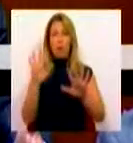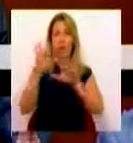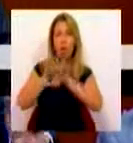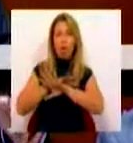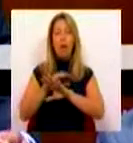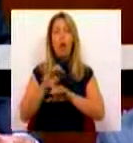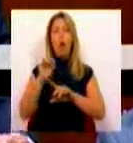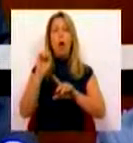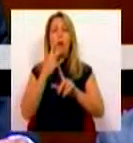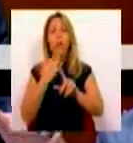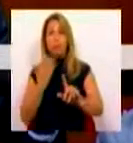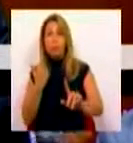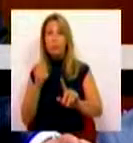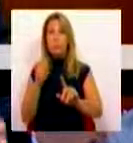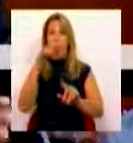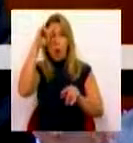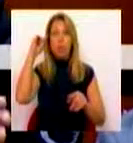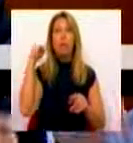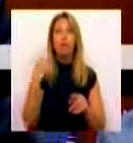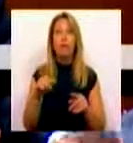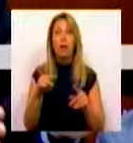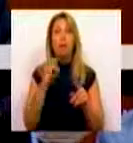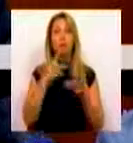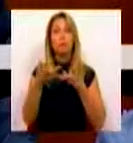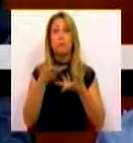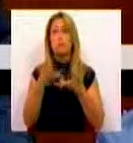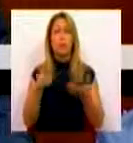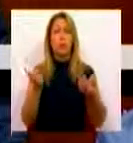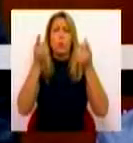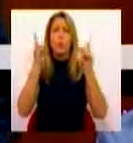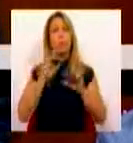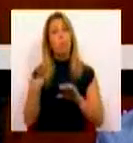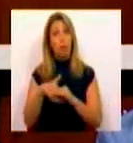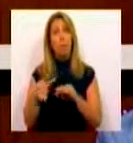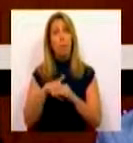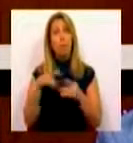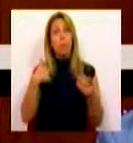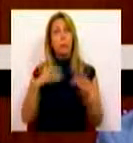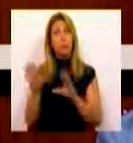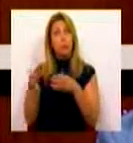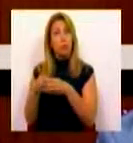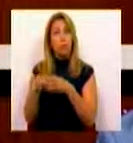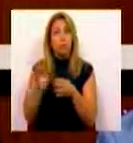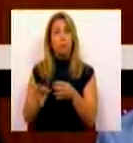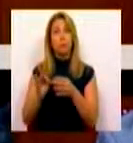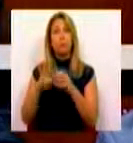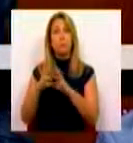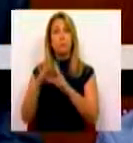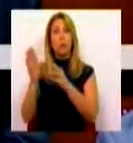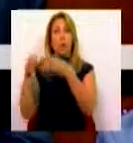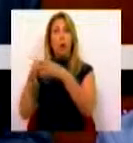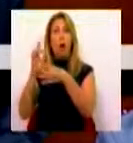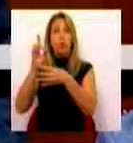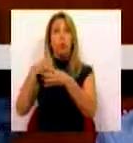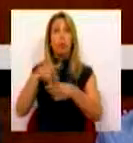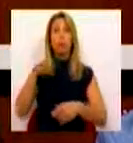ou dificultar o bom relacionamento e a participação devida das autoridades portuguesas nesse processo. Segundo